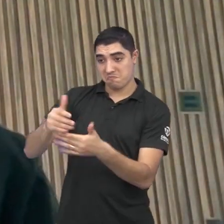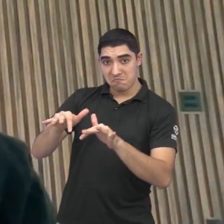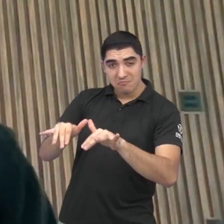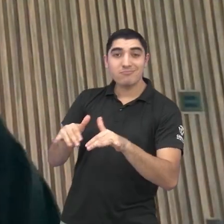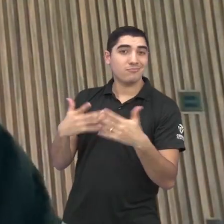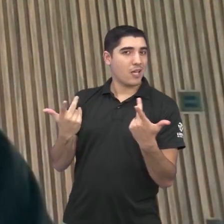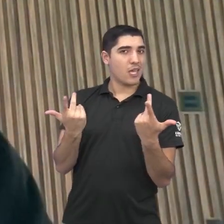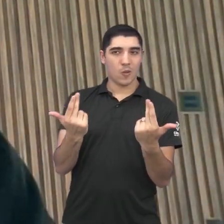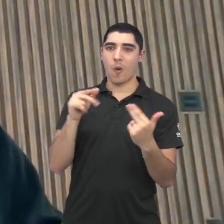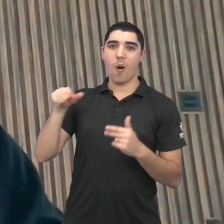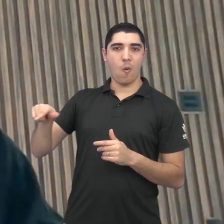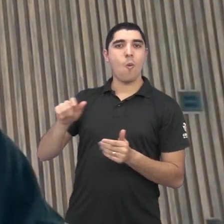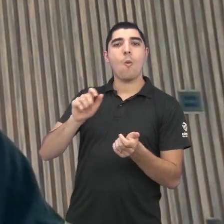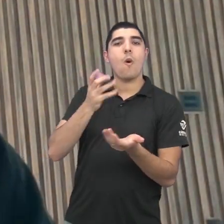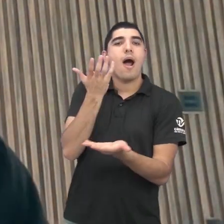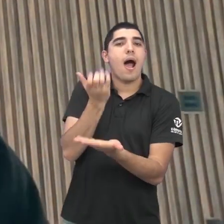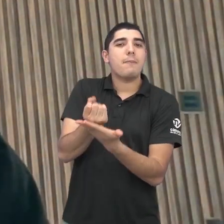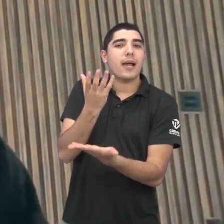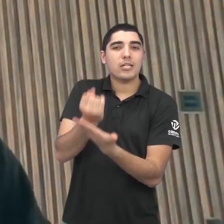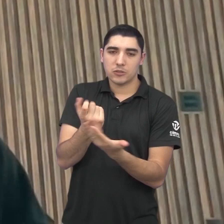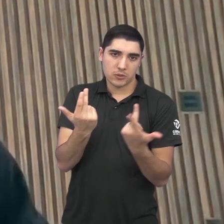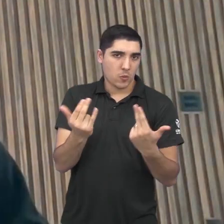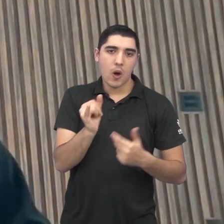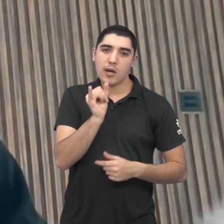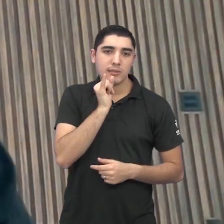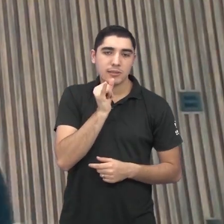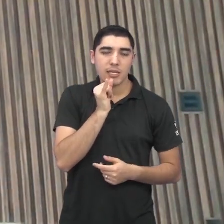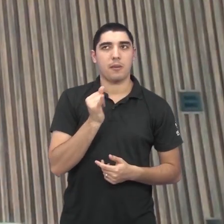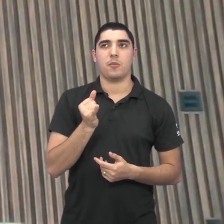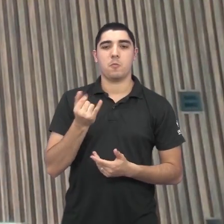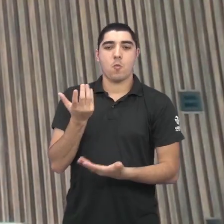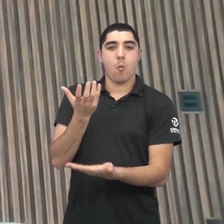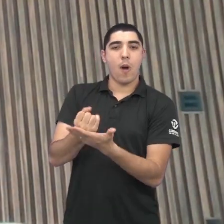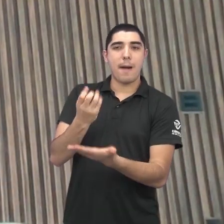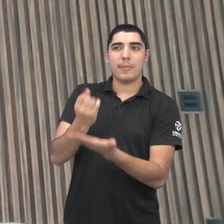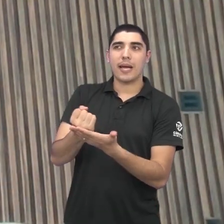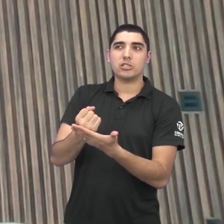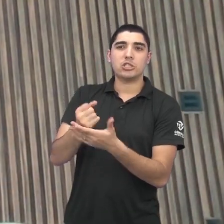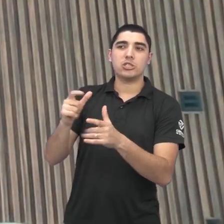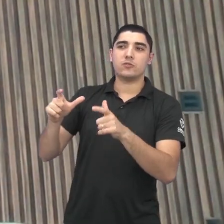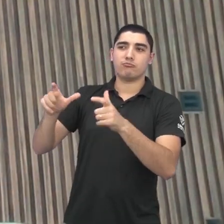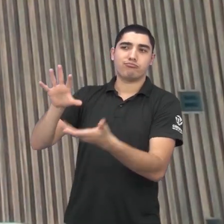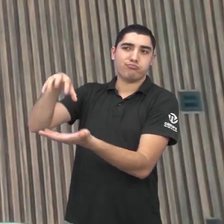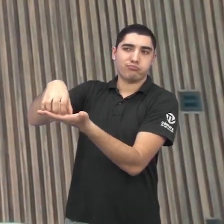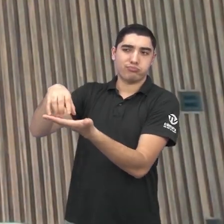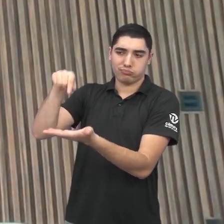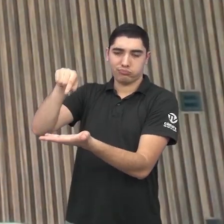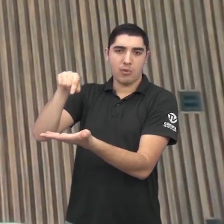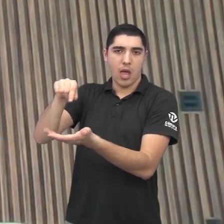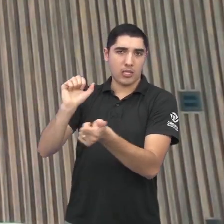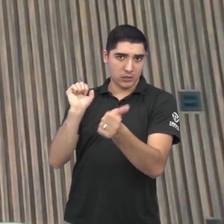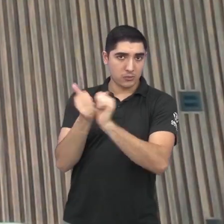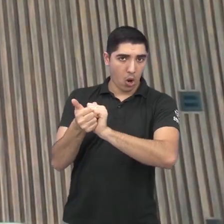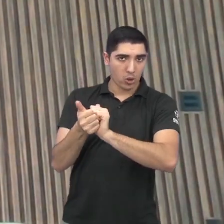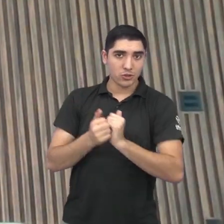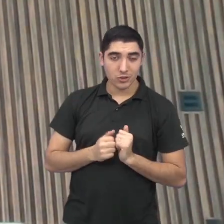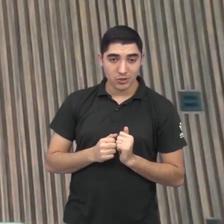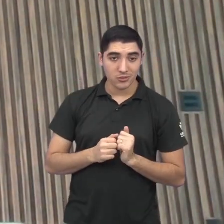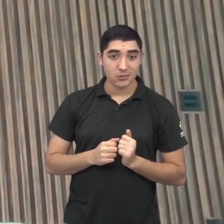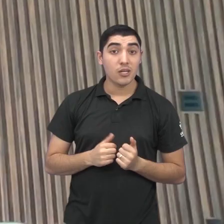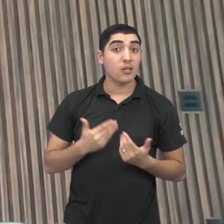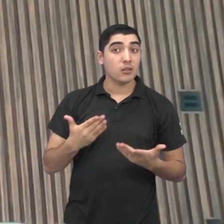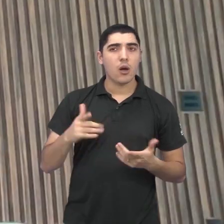mostrou de exemplo, né? Um aplicativo de um clube de esporte, então que a pessoa pode